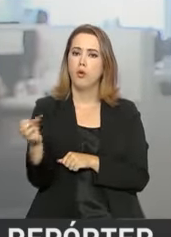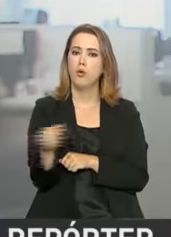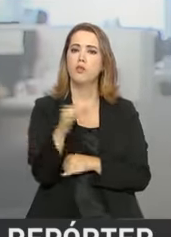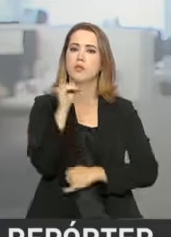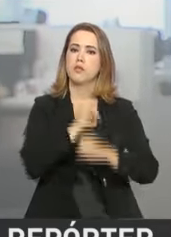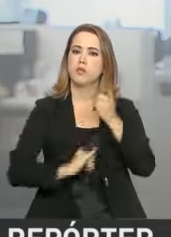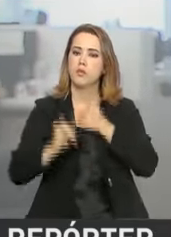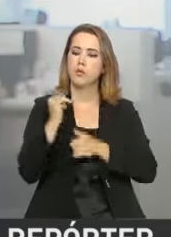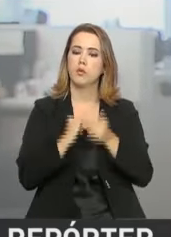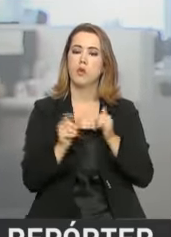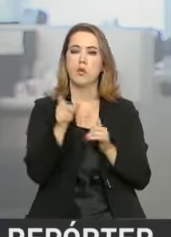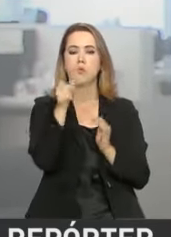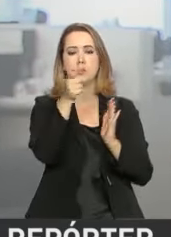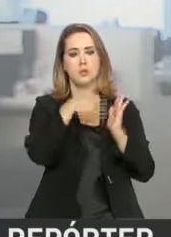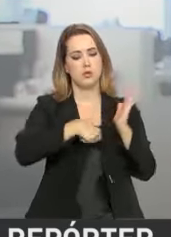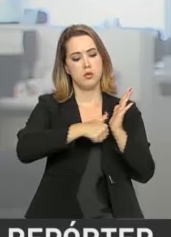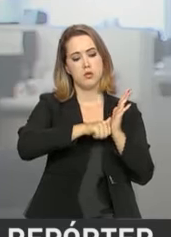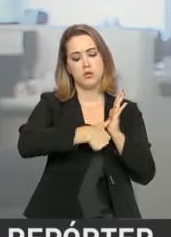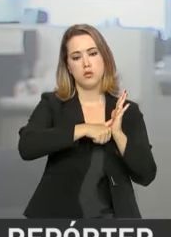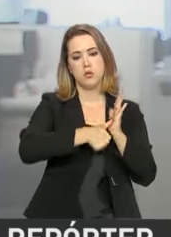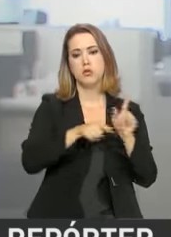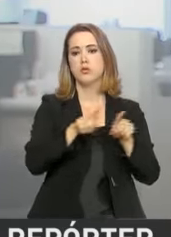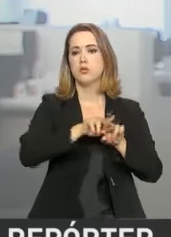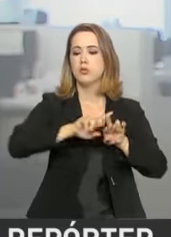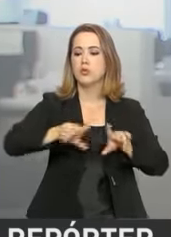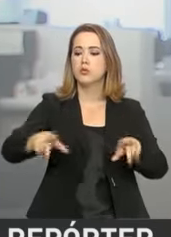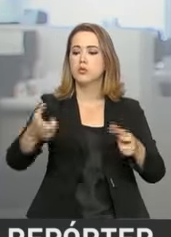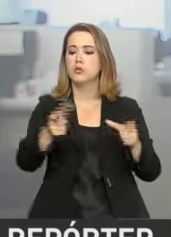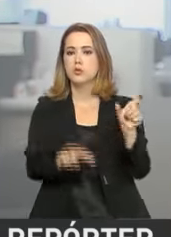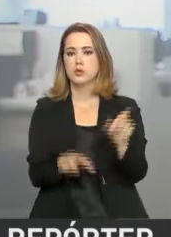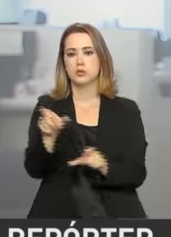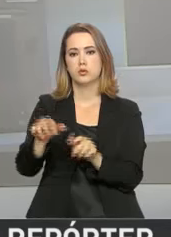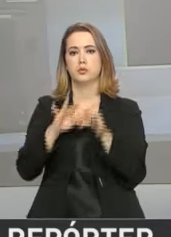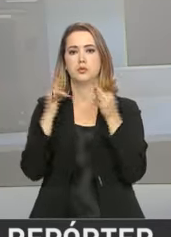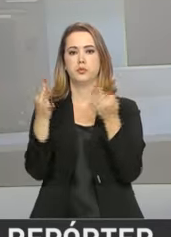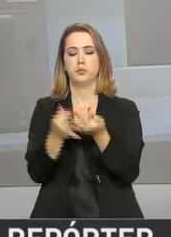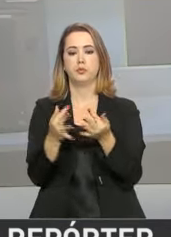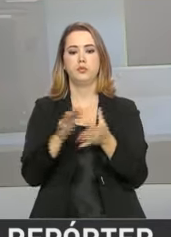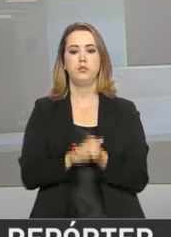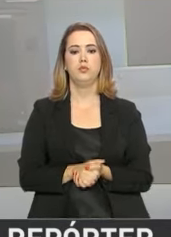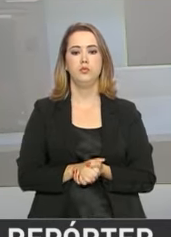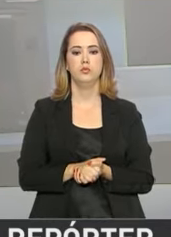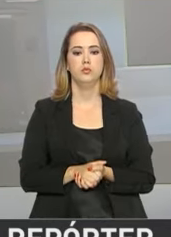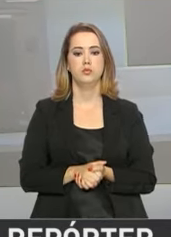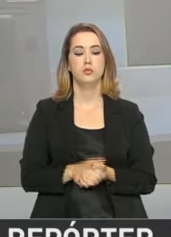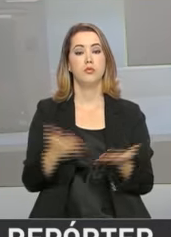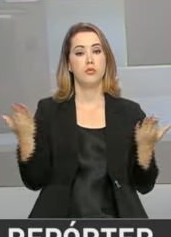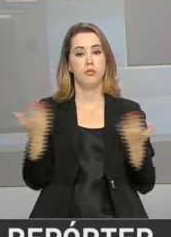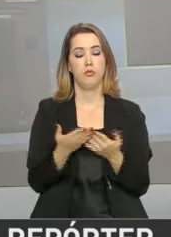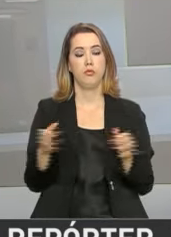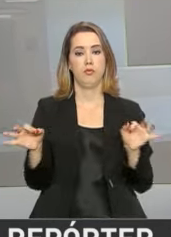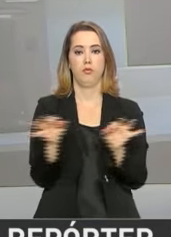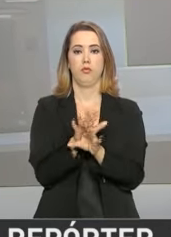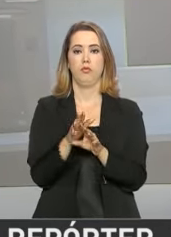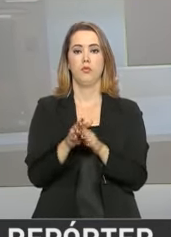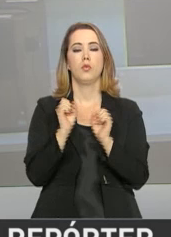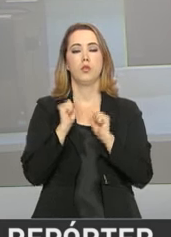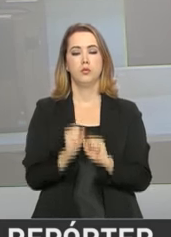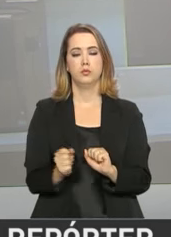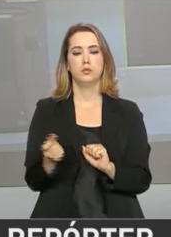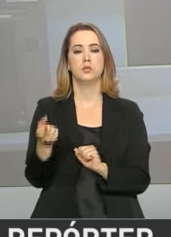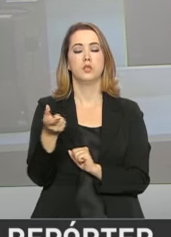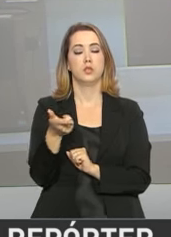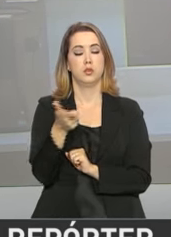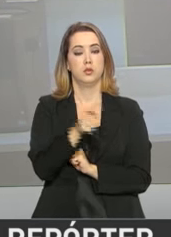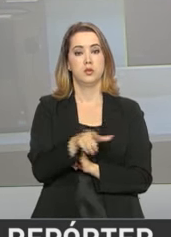precisa levar o documento do responsável pela família e das outras pessoas da família. O repórter NBR termina aqui. Podemos voltar